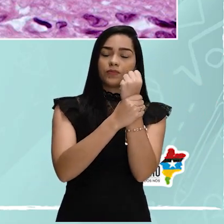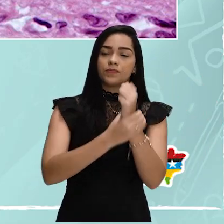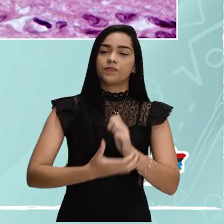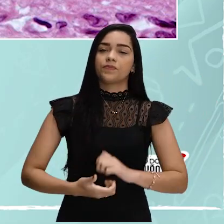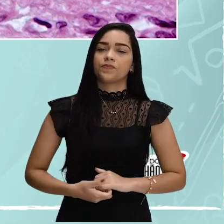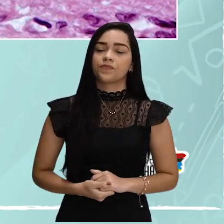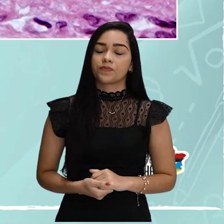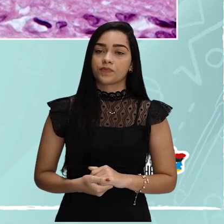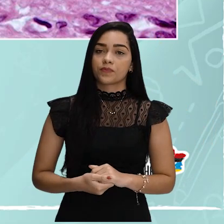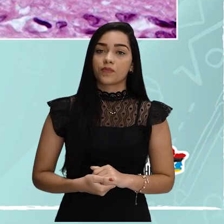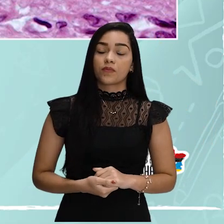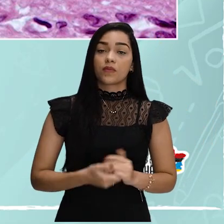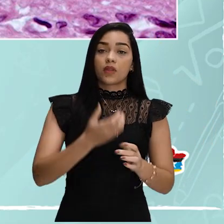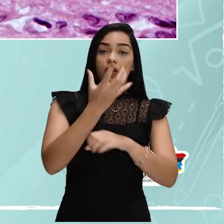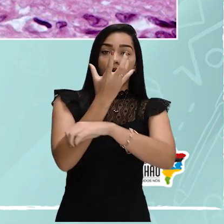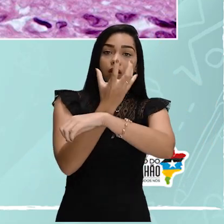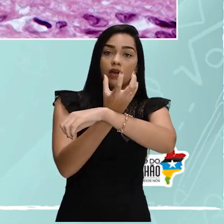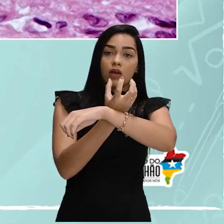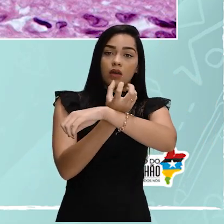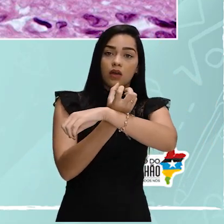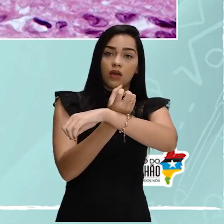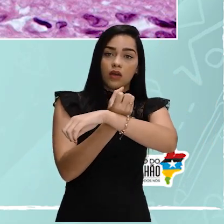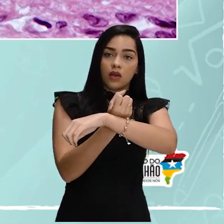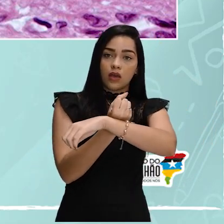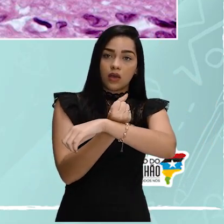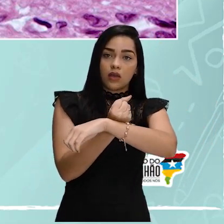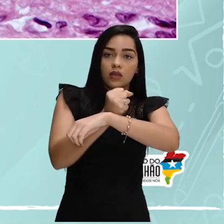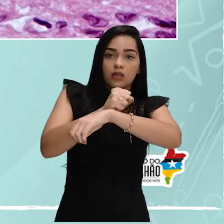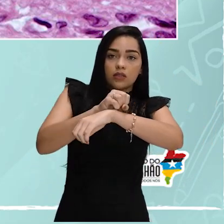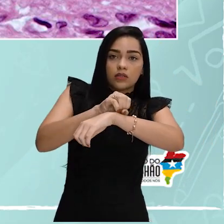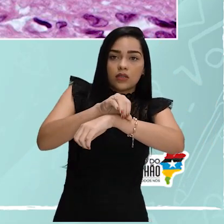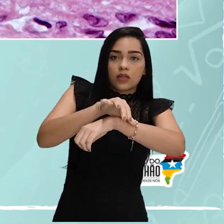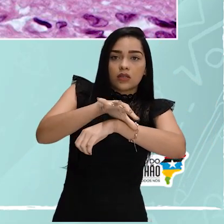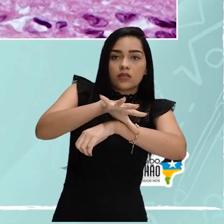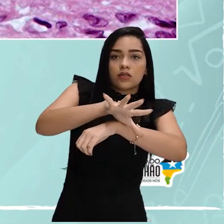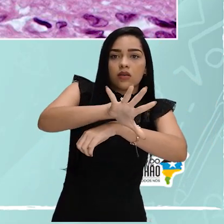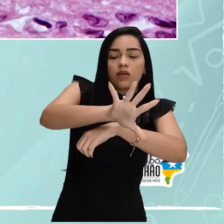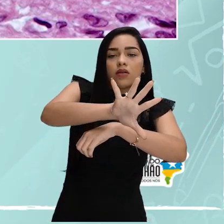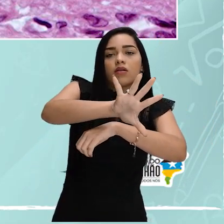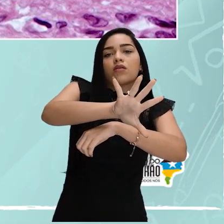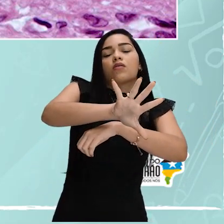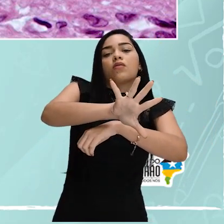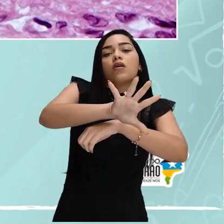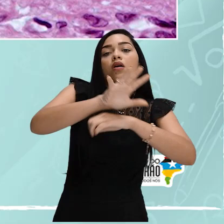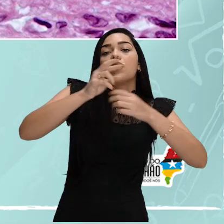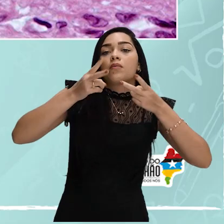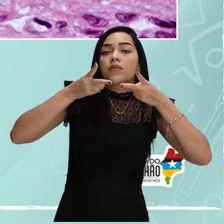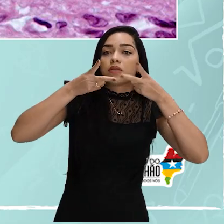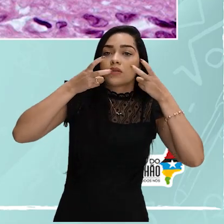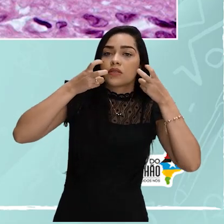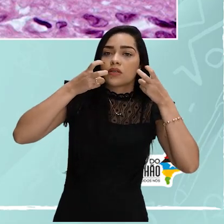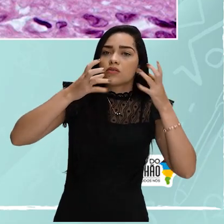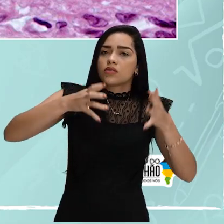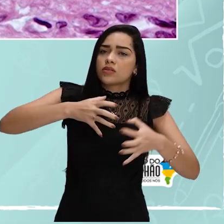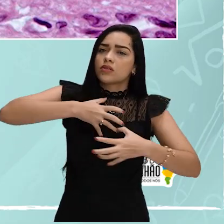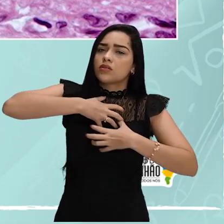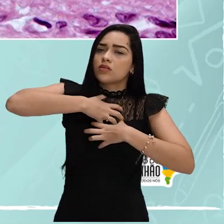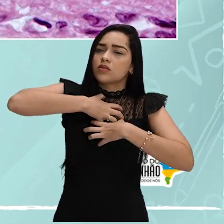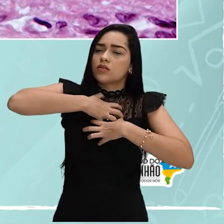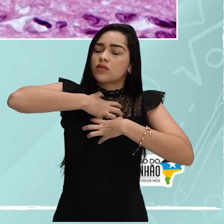proteção, né? Absorção e secreção de substâncias, né? Percepção de